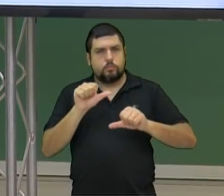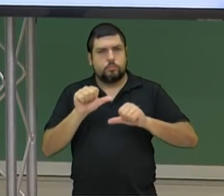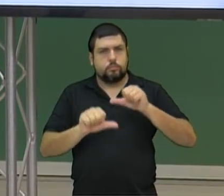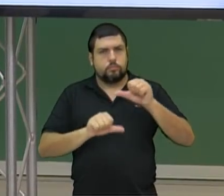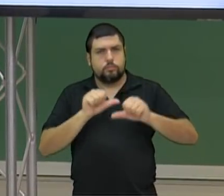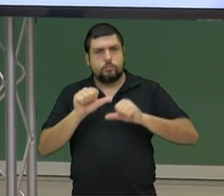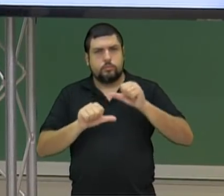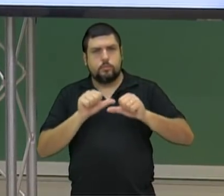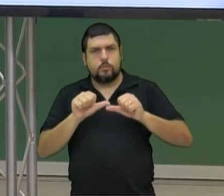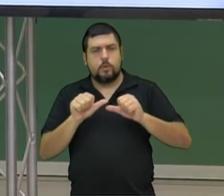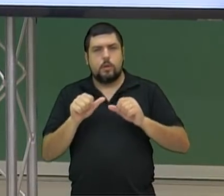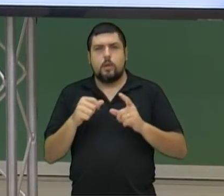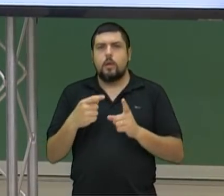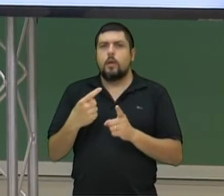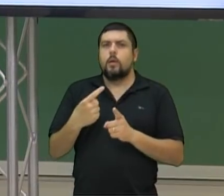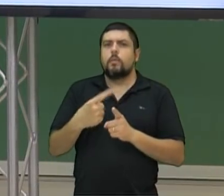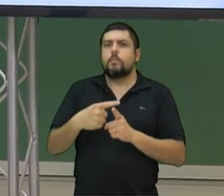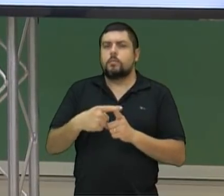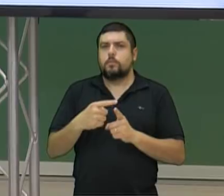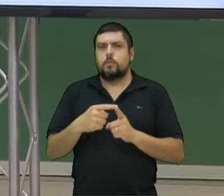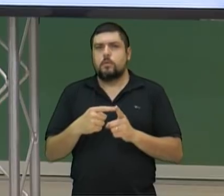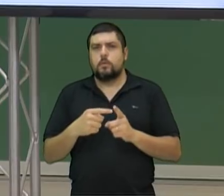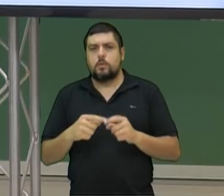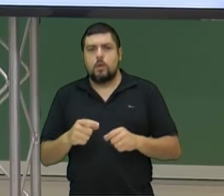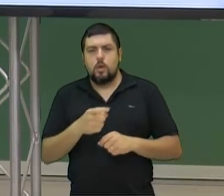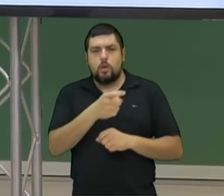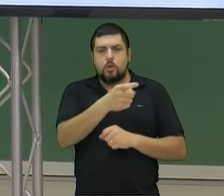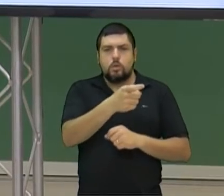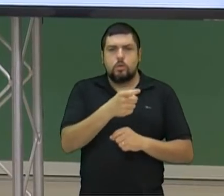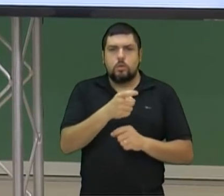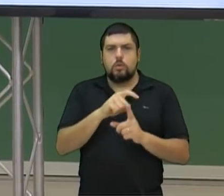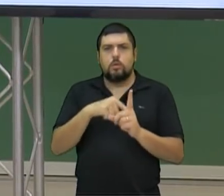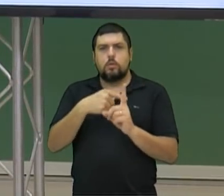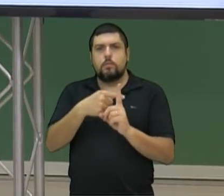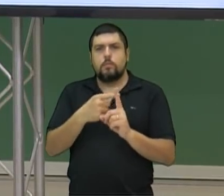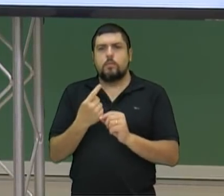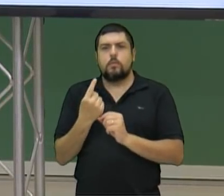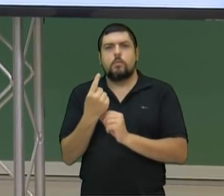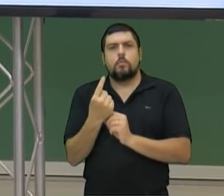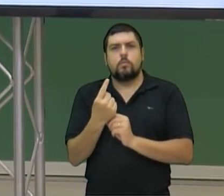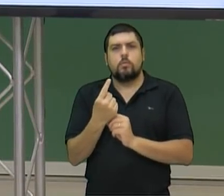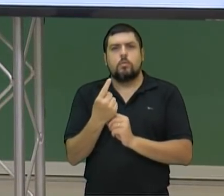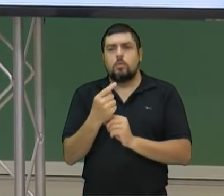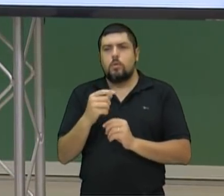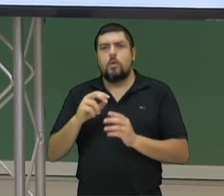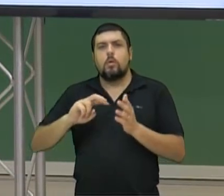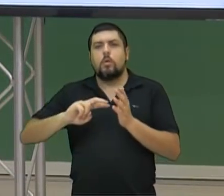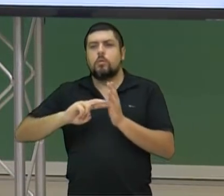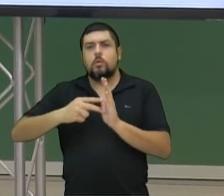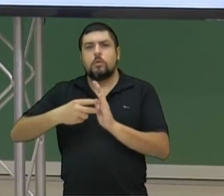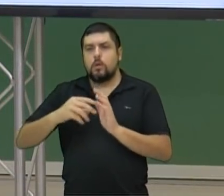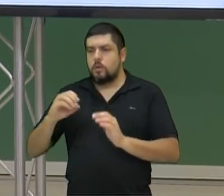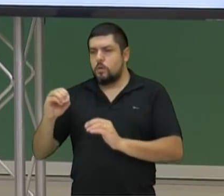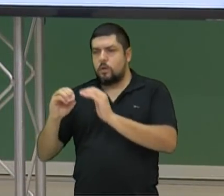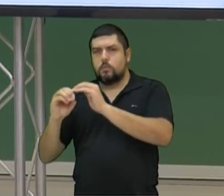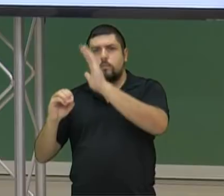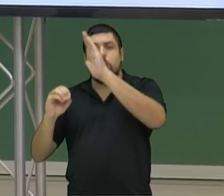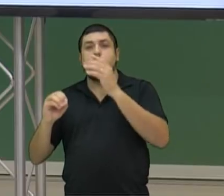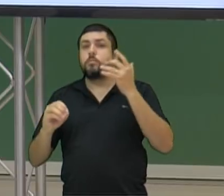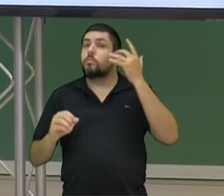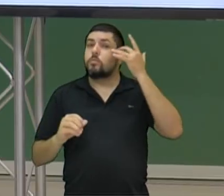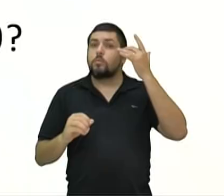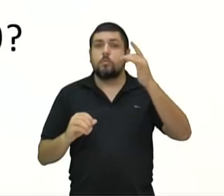ó, porque eu não sei quando que x mais 1 é maior ou igual a 0. E isso que eu tenho que encontrar. Então, eu preciso saber o quê? Para quais